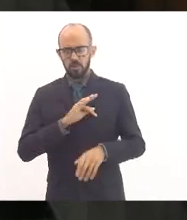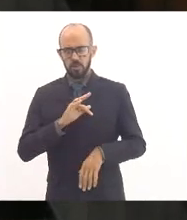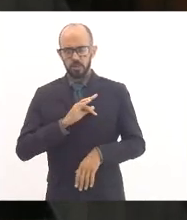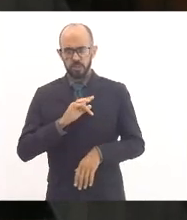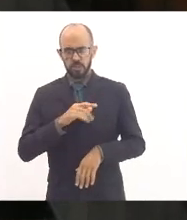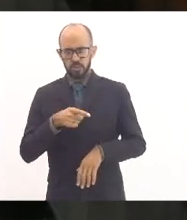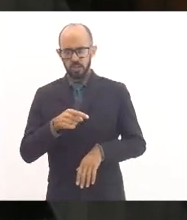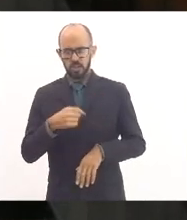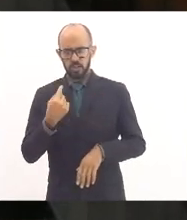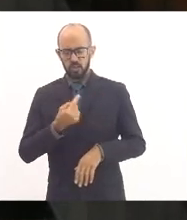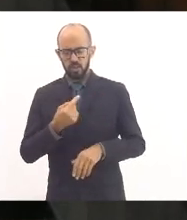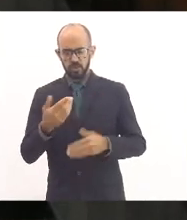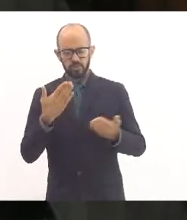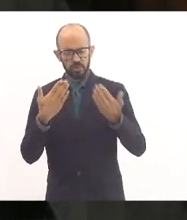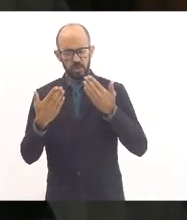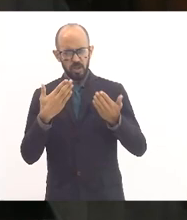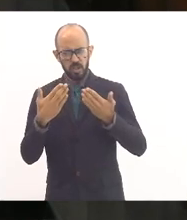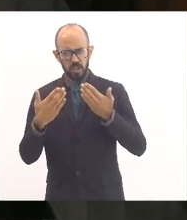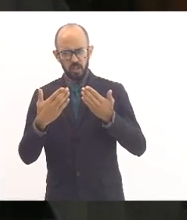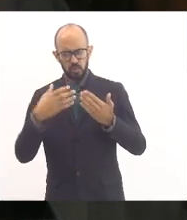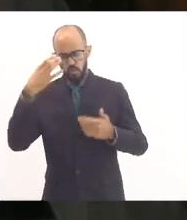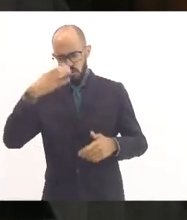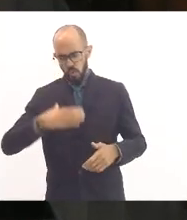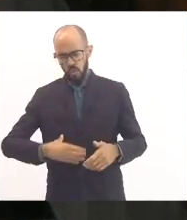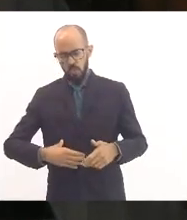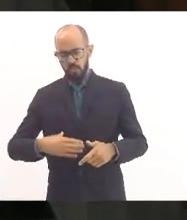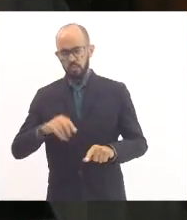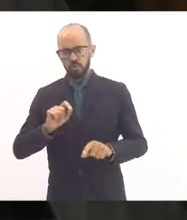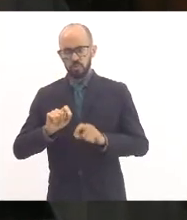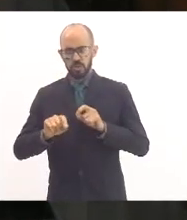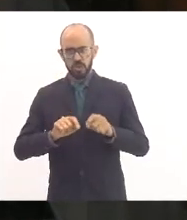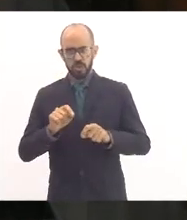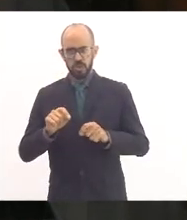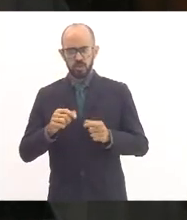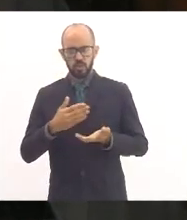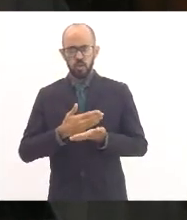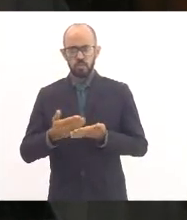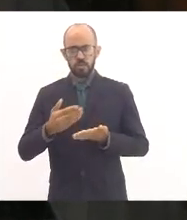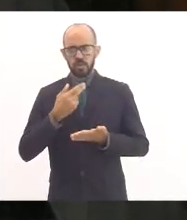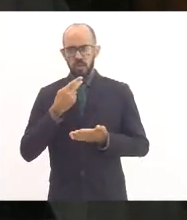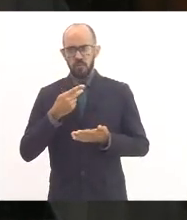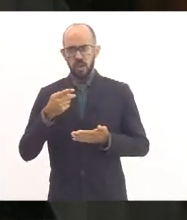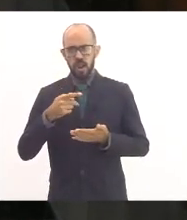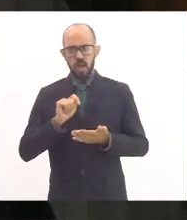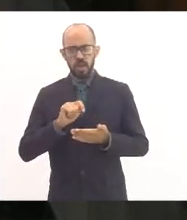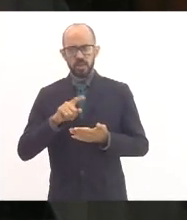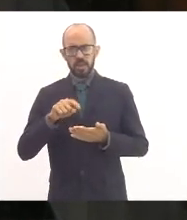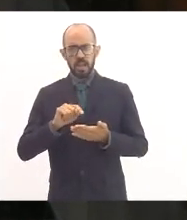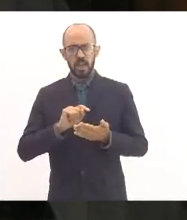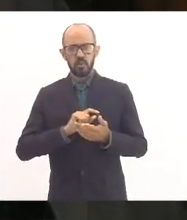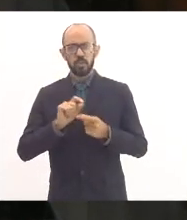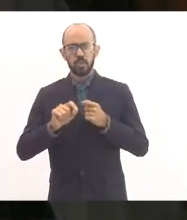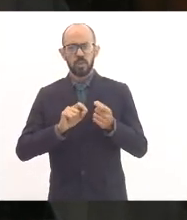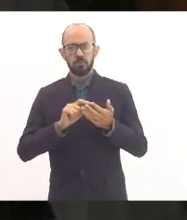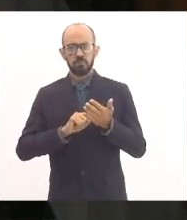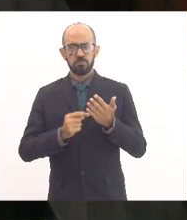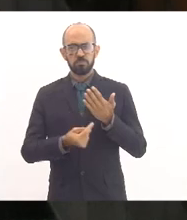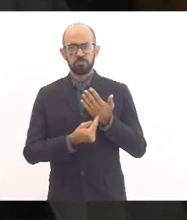muito analogia do corpo o inicialmente a gente vai falar que a polícia civil uma abstração jurídica